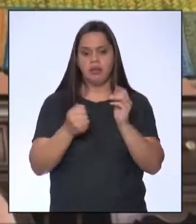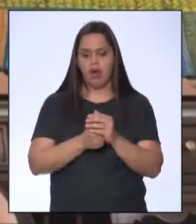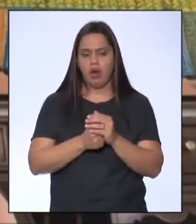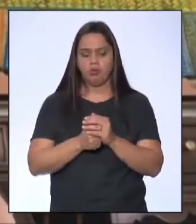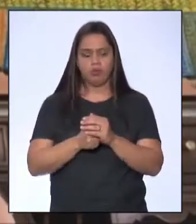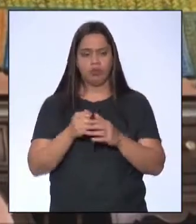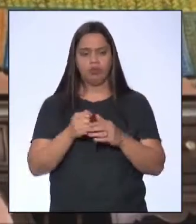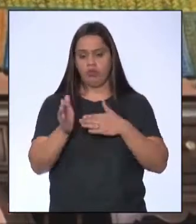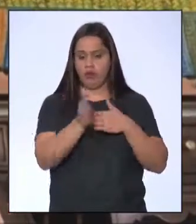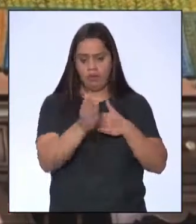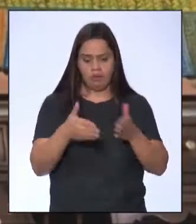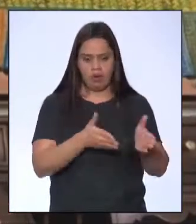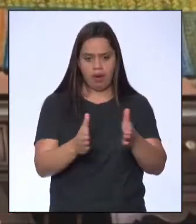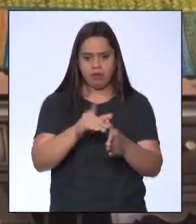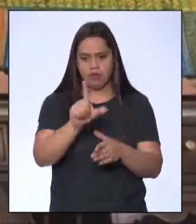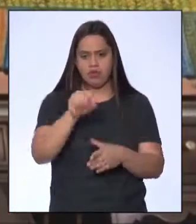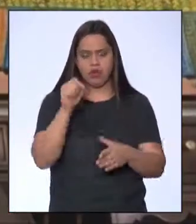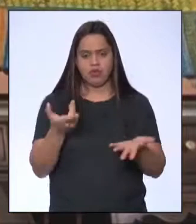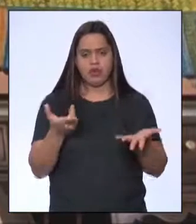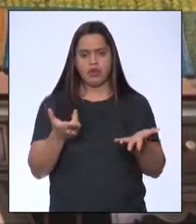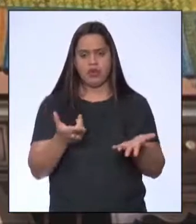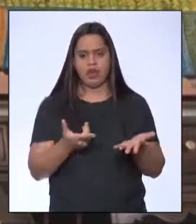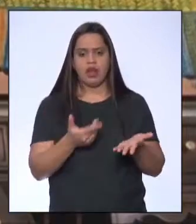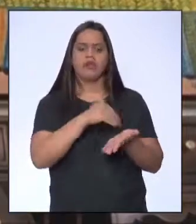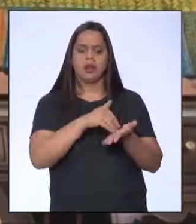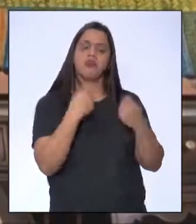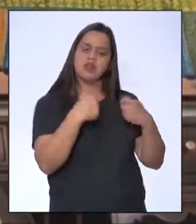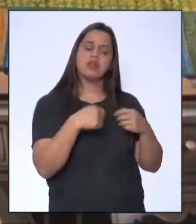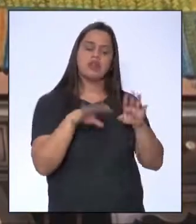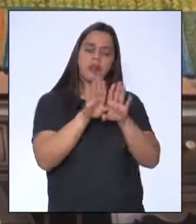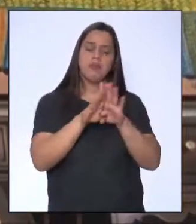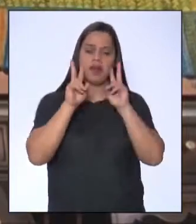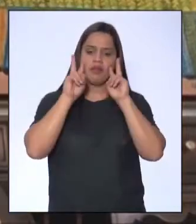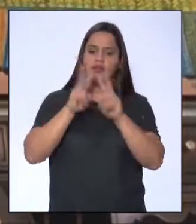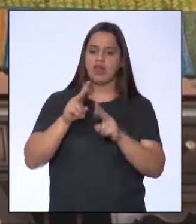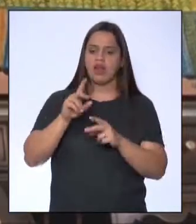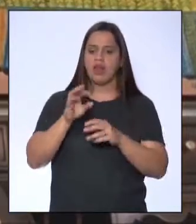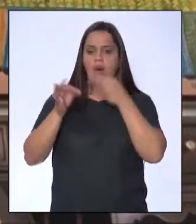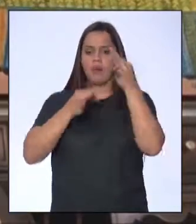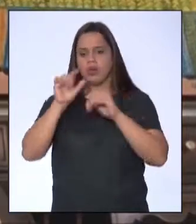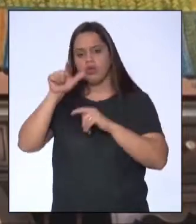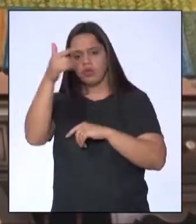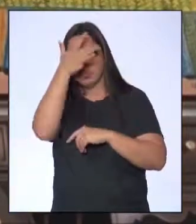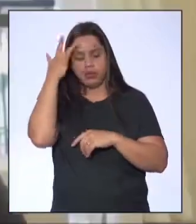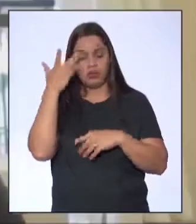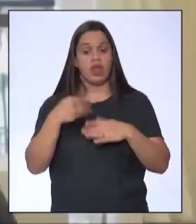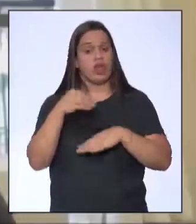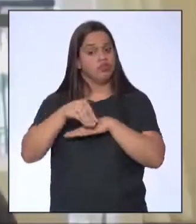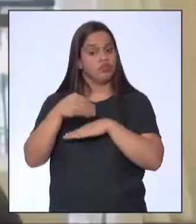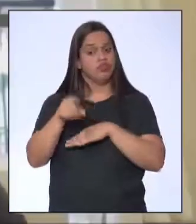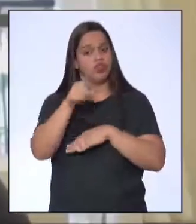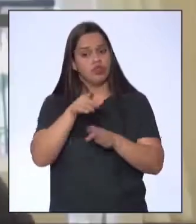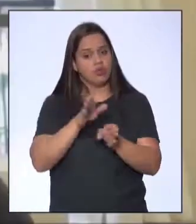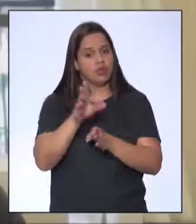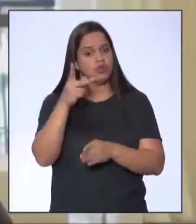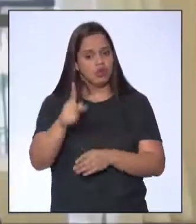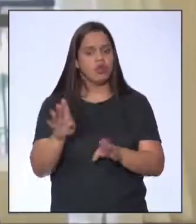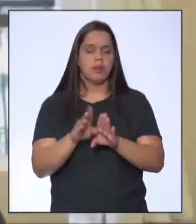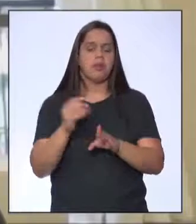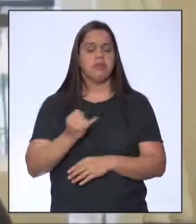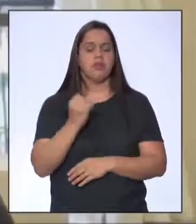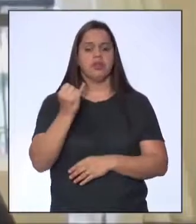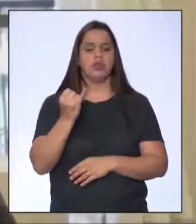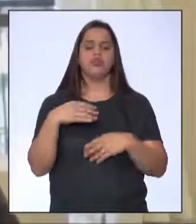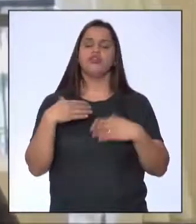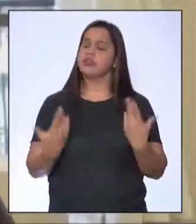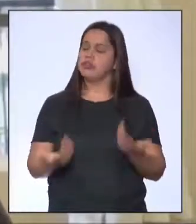muito importante essas recomendações de vocês. Raquel, assim, o